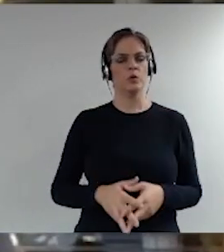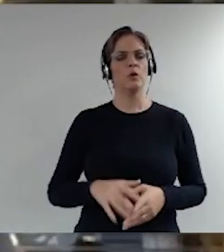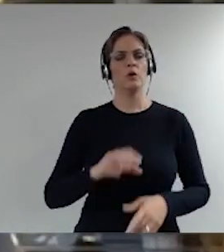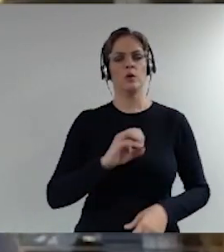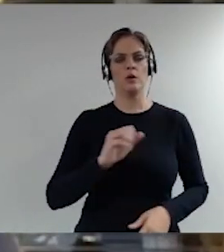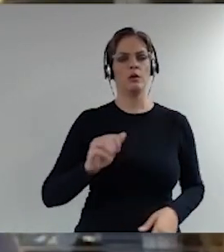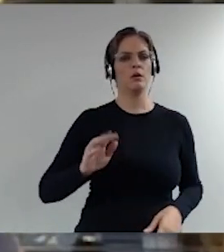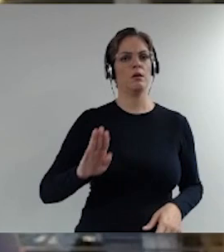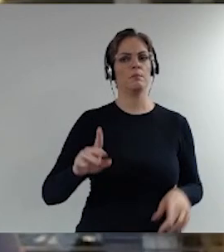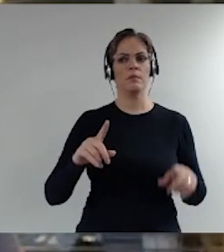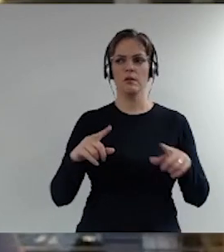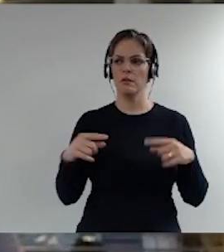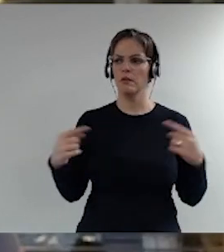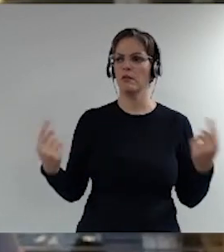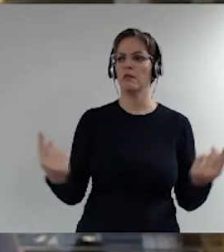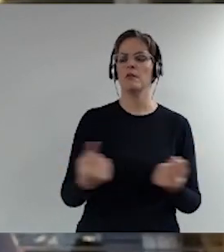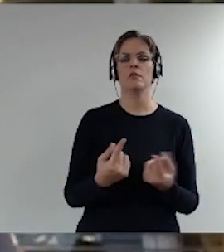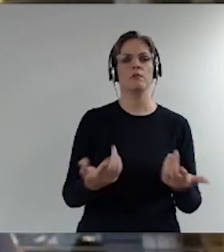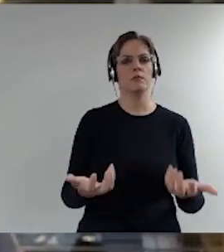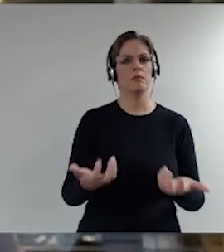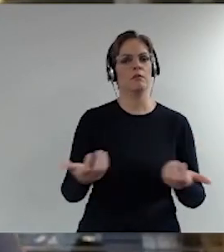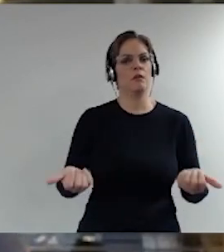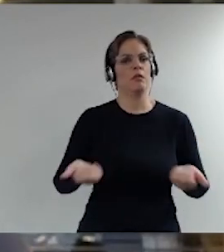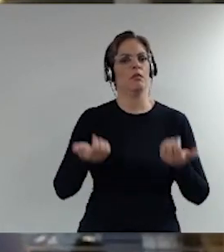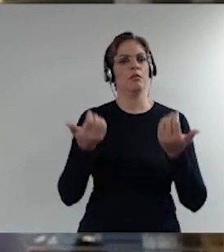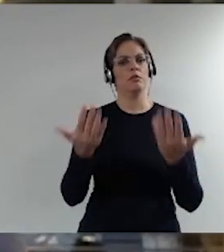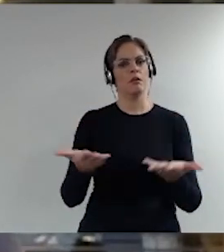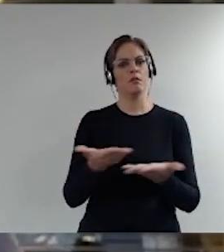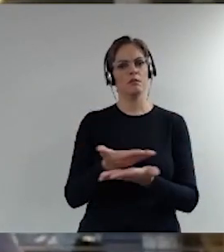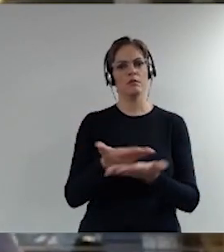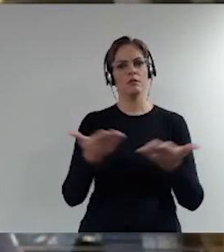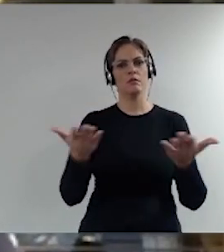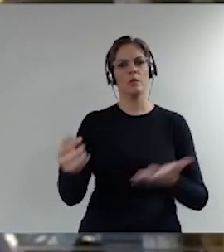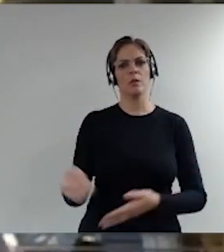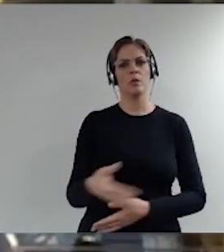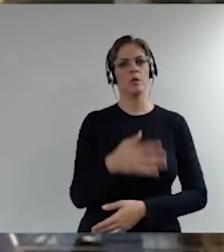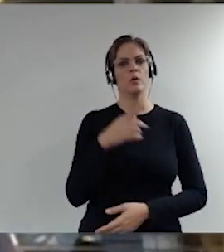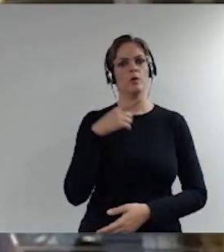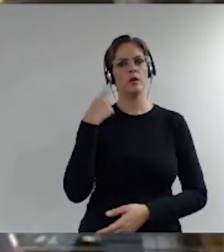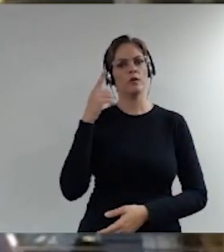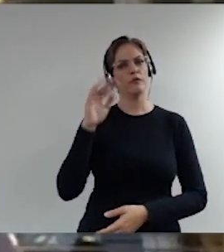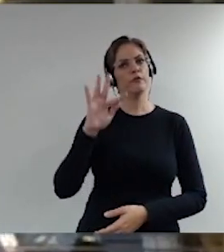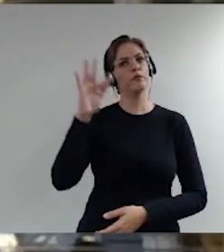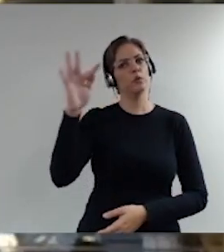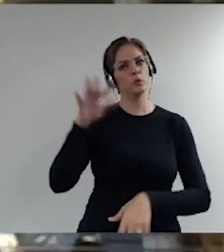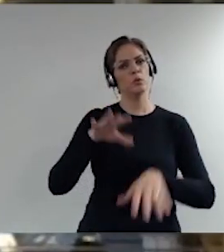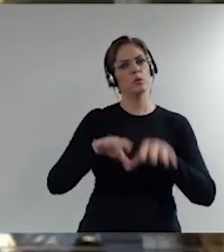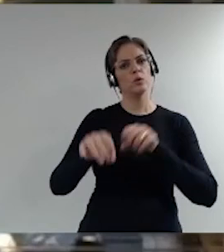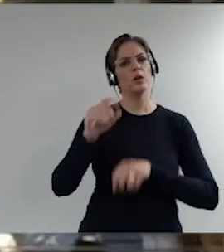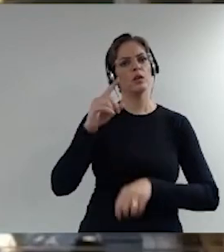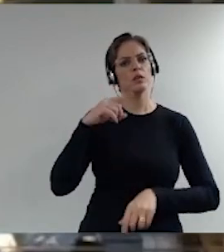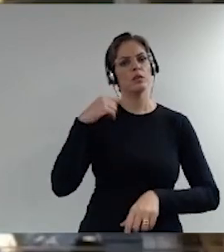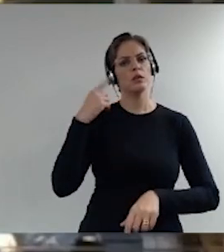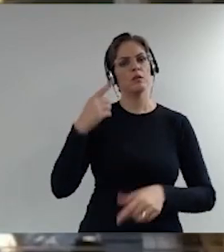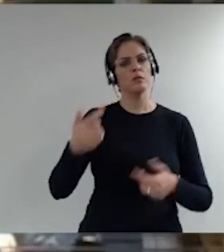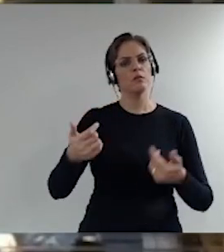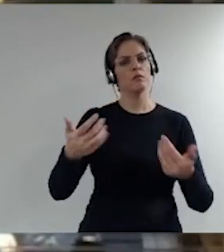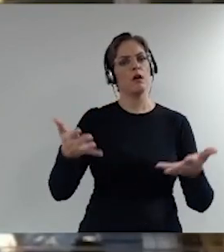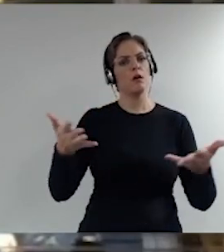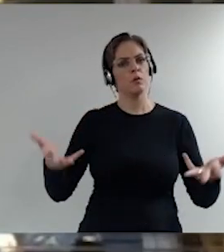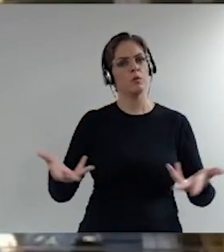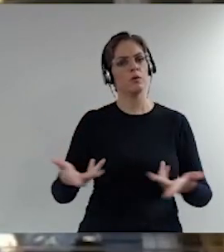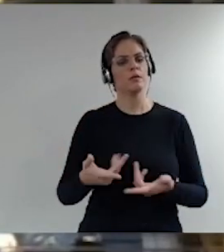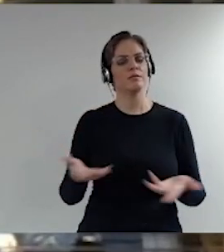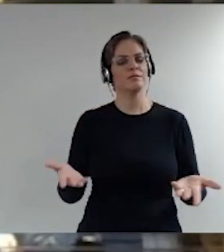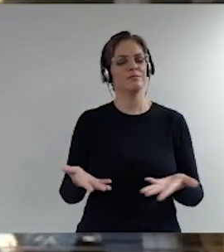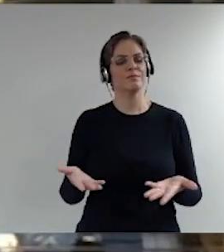dar qualificação a esses novos advogados, os futuros advogados que estão aqui nos assistindo